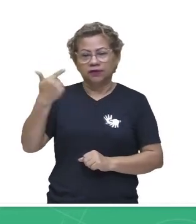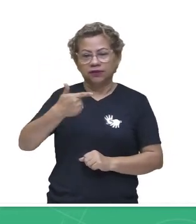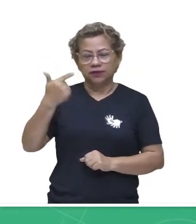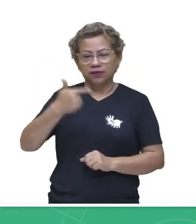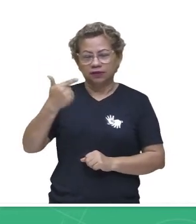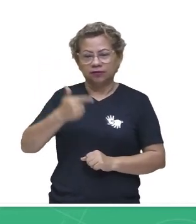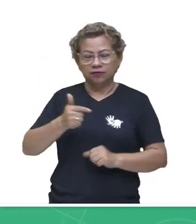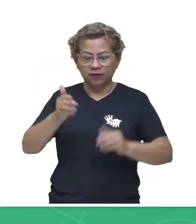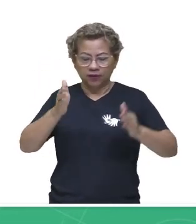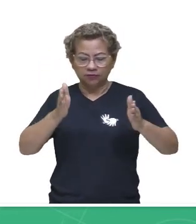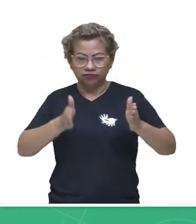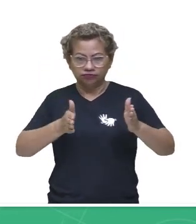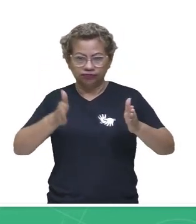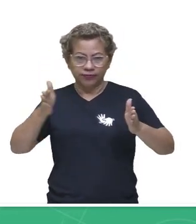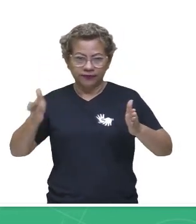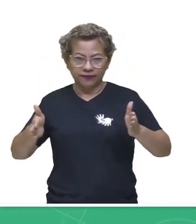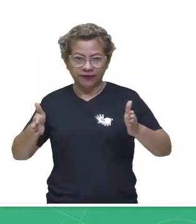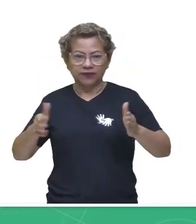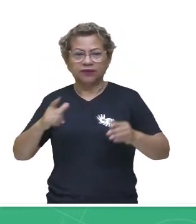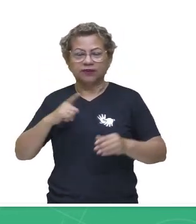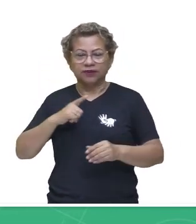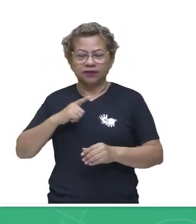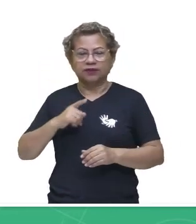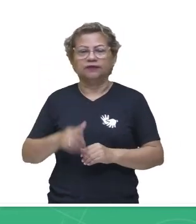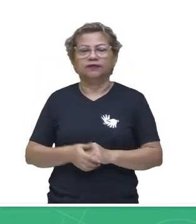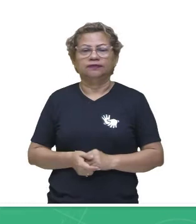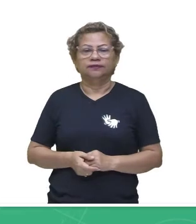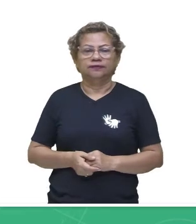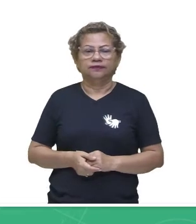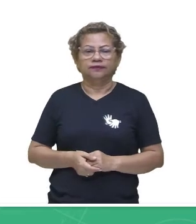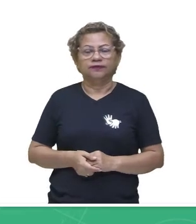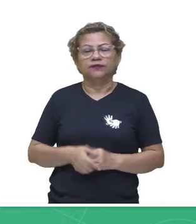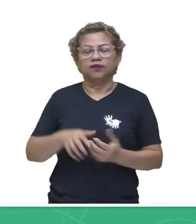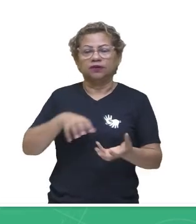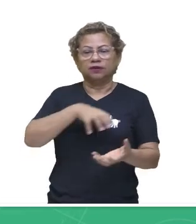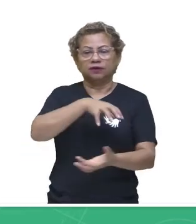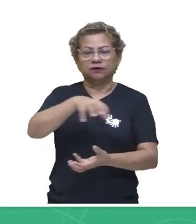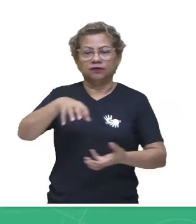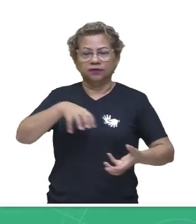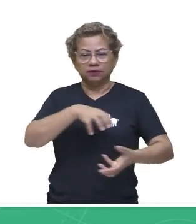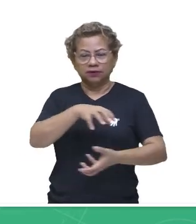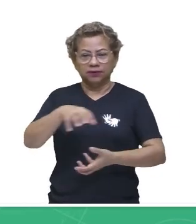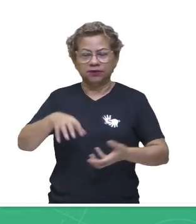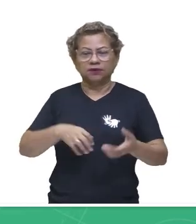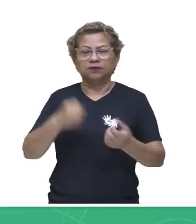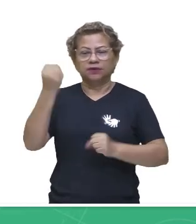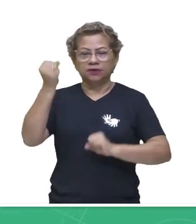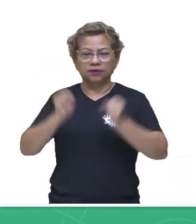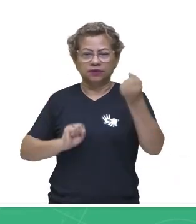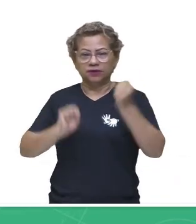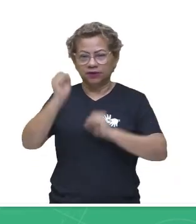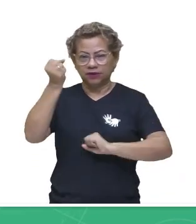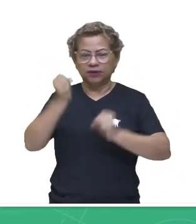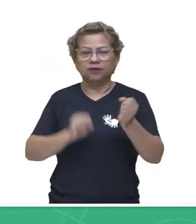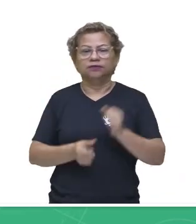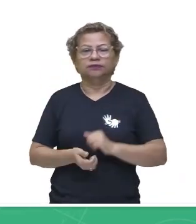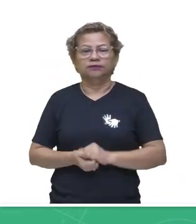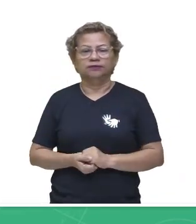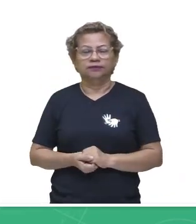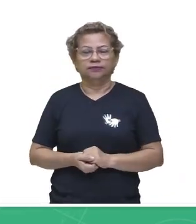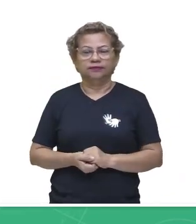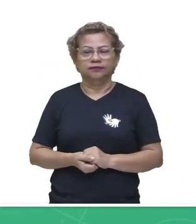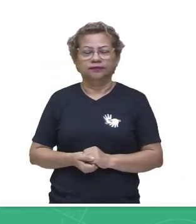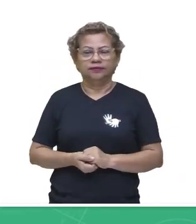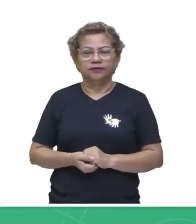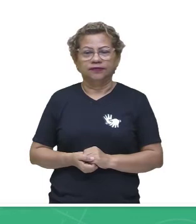XIX e início do século XX. Então, a segunda Revolução Industrial, olha aqui, a Elina, né, trouxe a letra A para nós, a